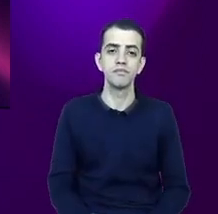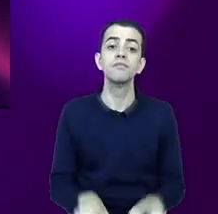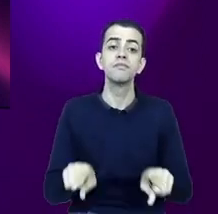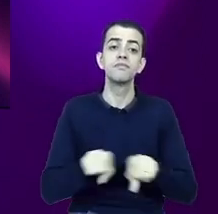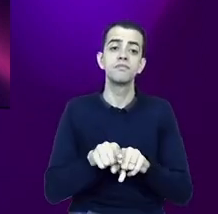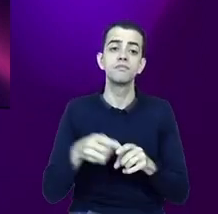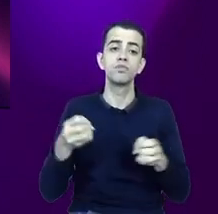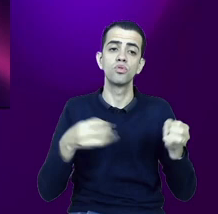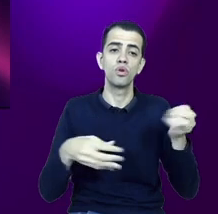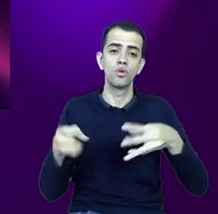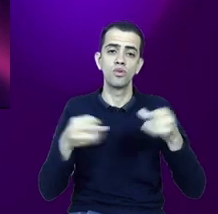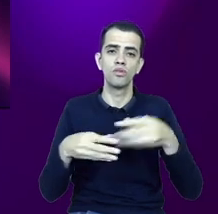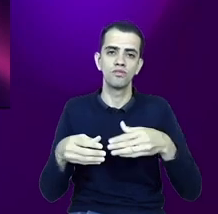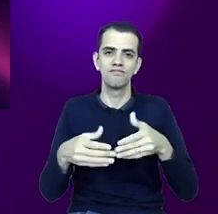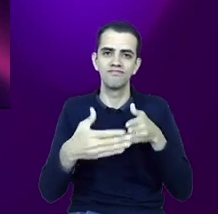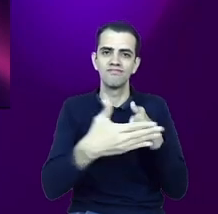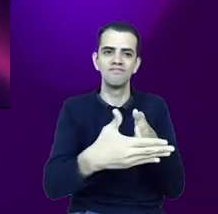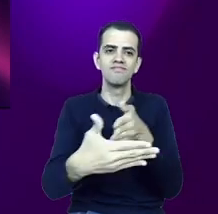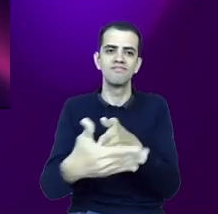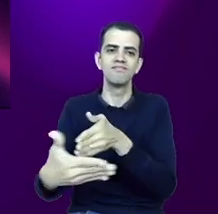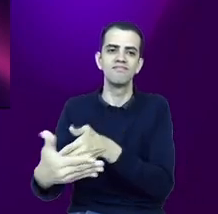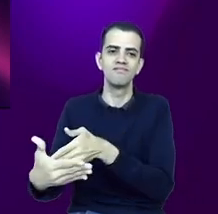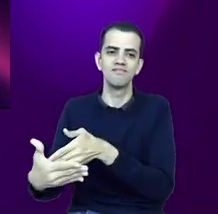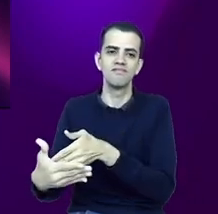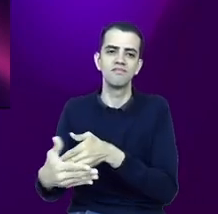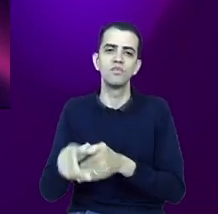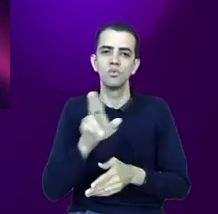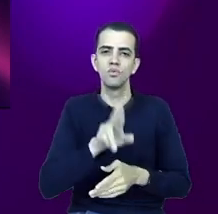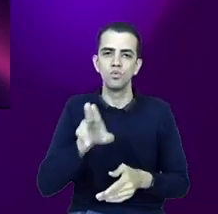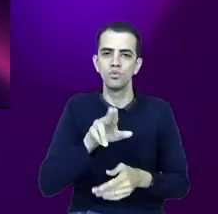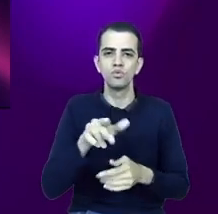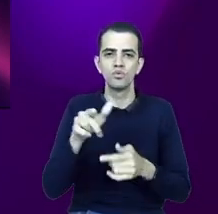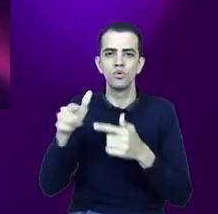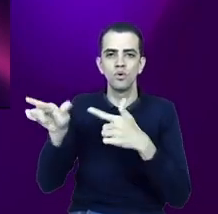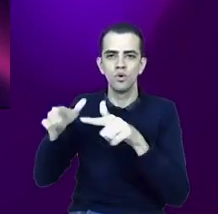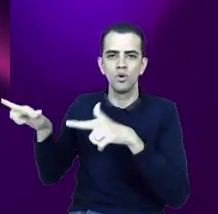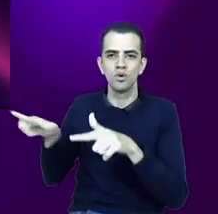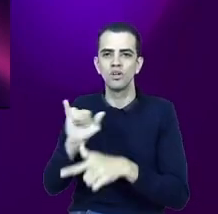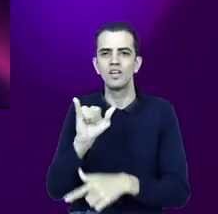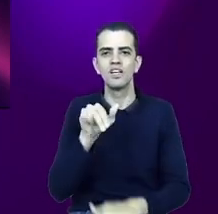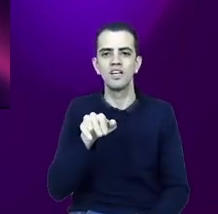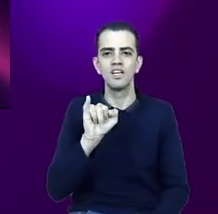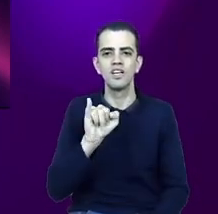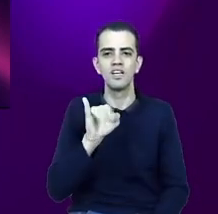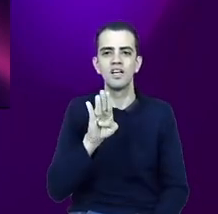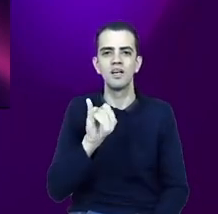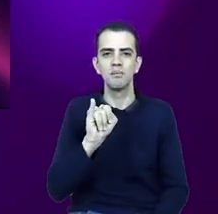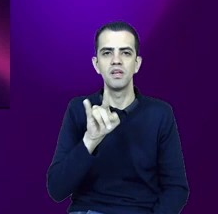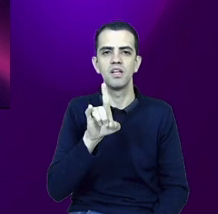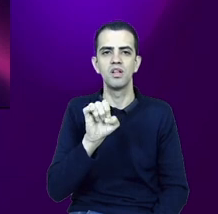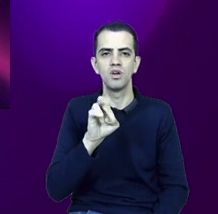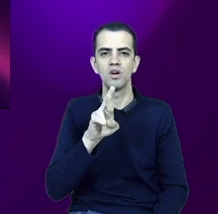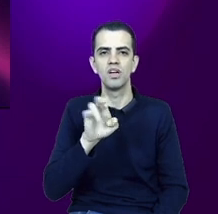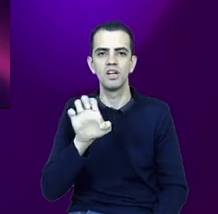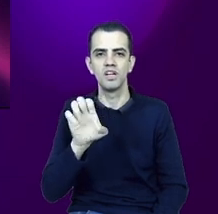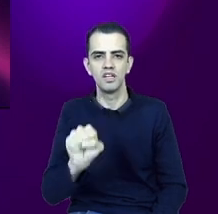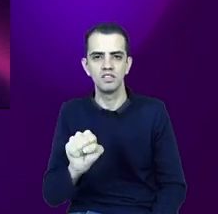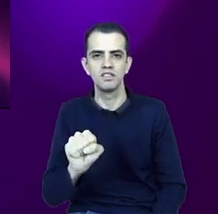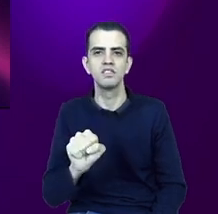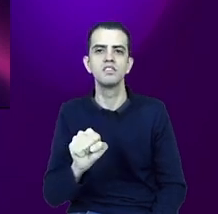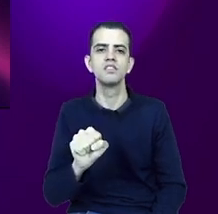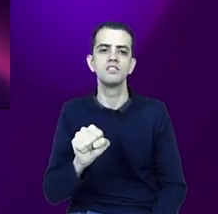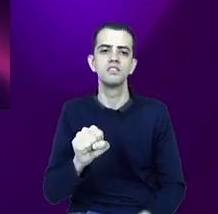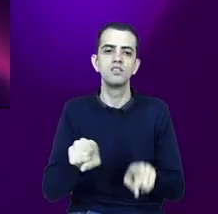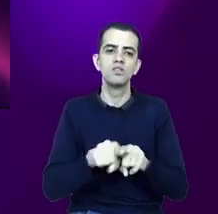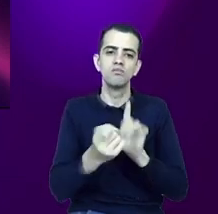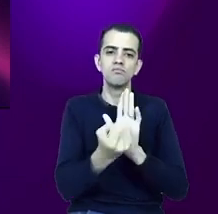novas fronteiras, digamos assim, são o uso de outros inibidores, de acordo com o mapeamento dos biomarcadores, como inibidores